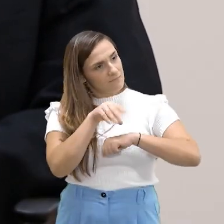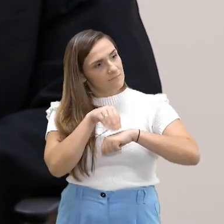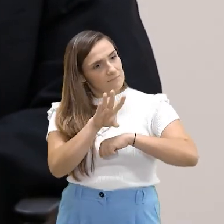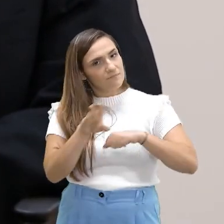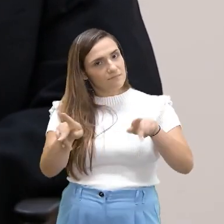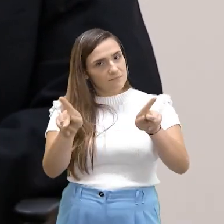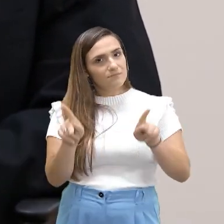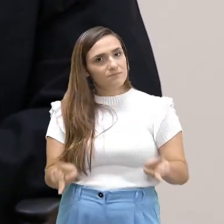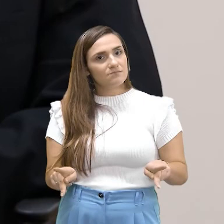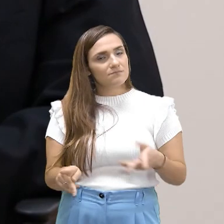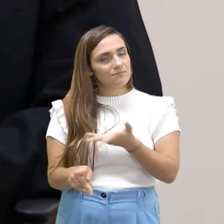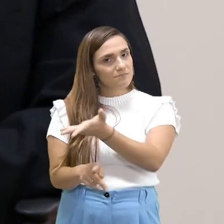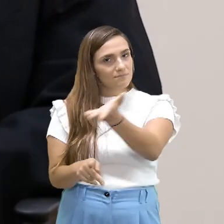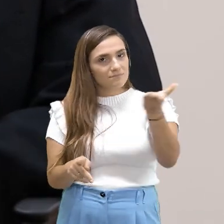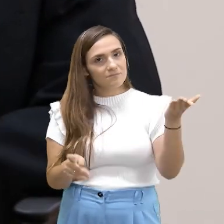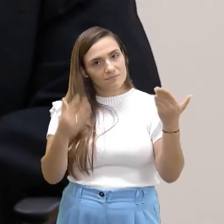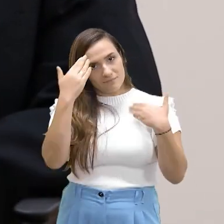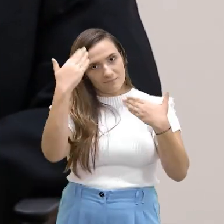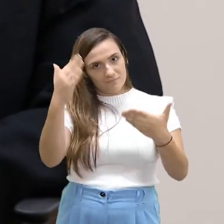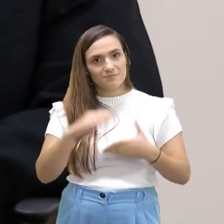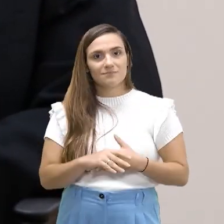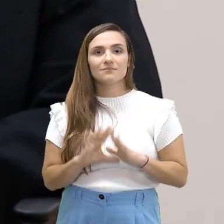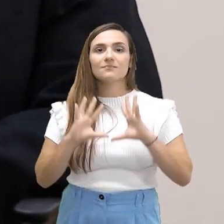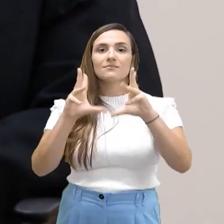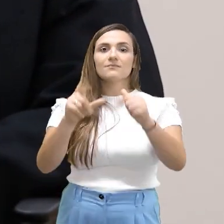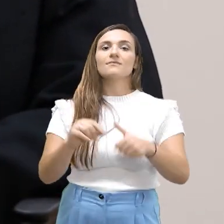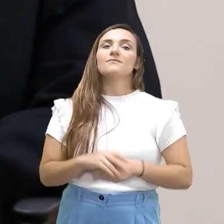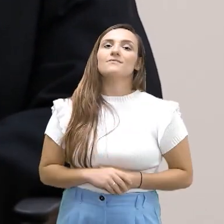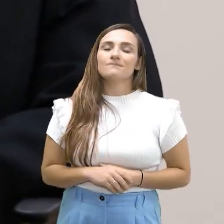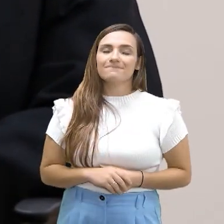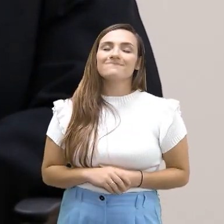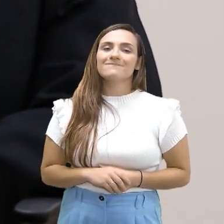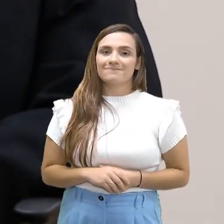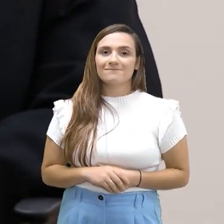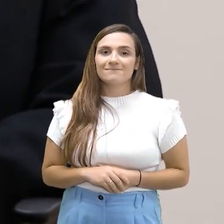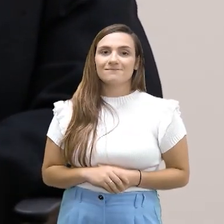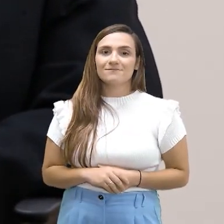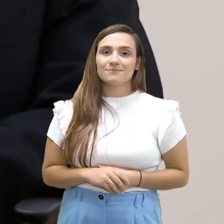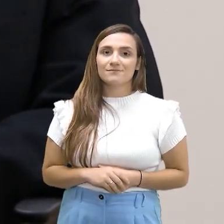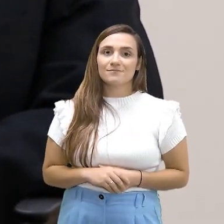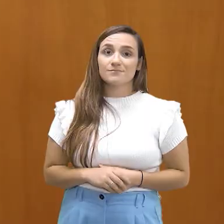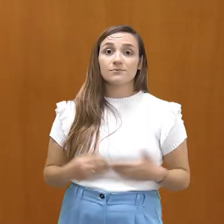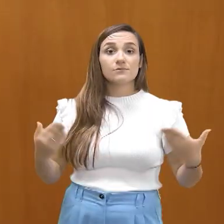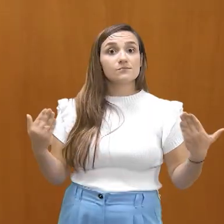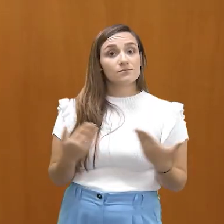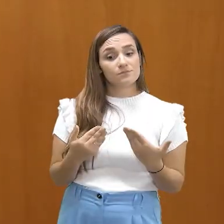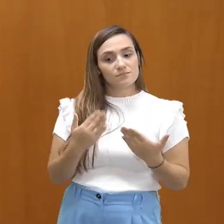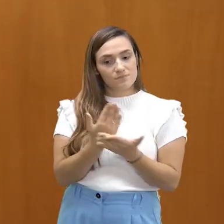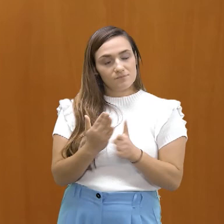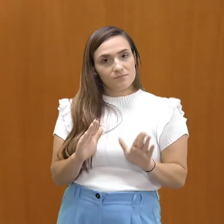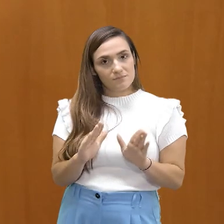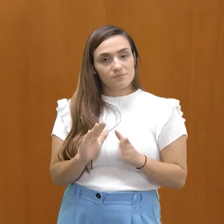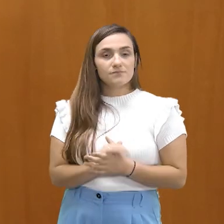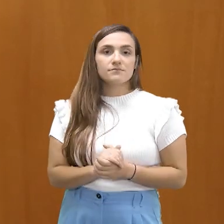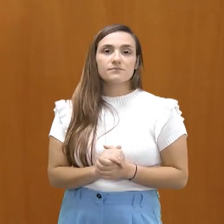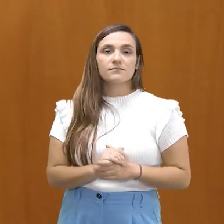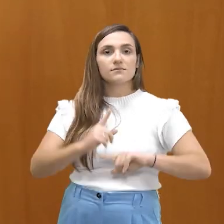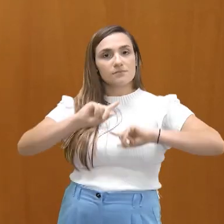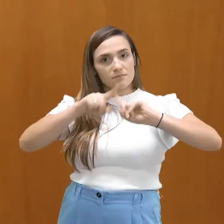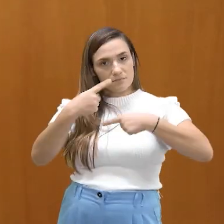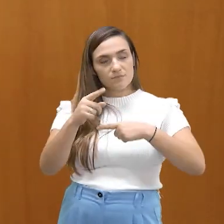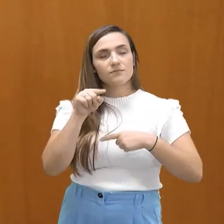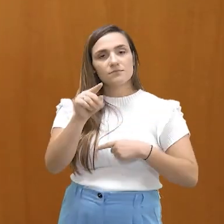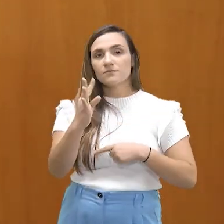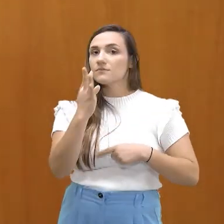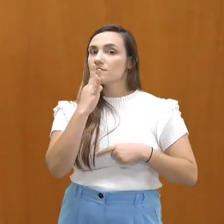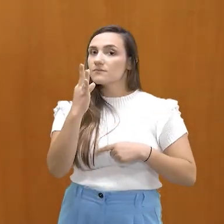agradecimento por levar essas informações à nossa população. Muito obrigado a todos. O programa de hoje termina